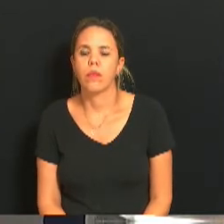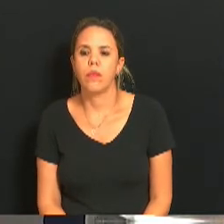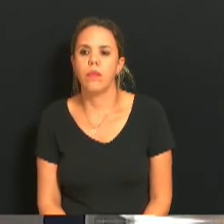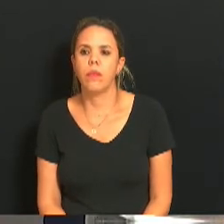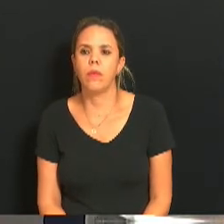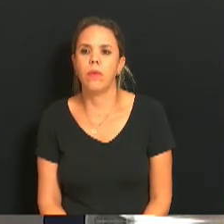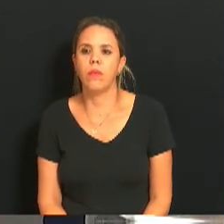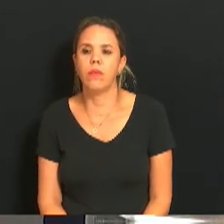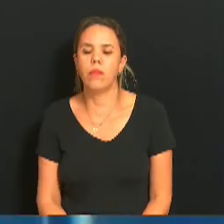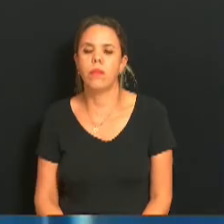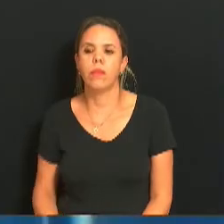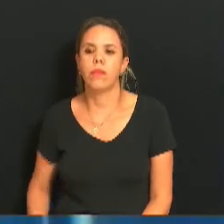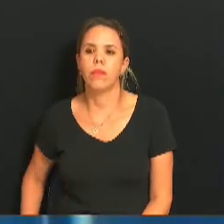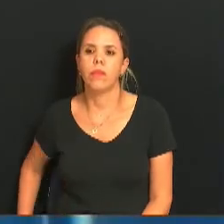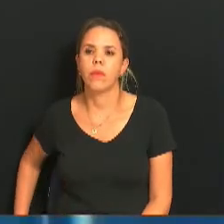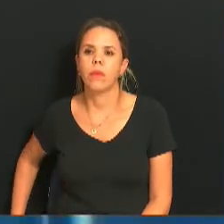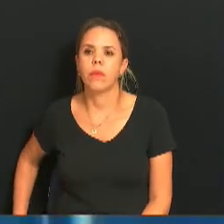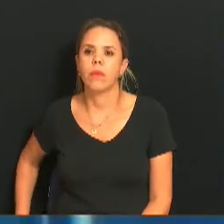e